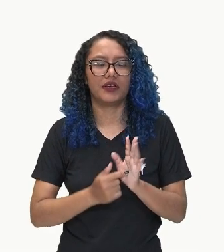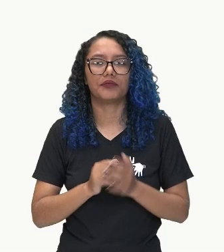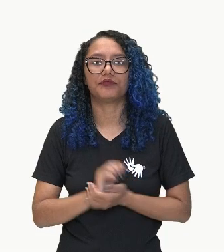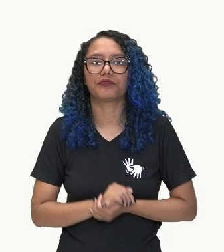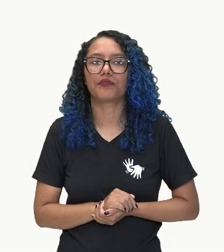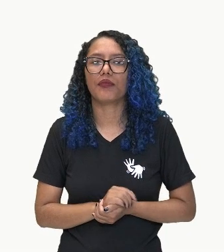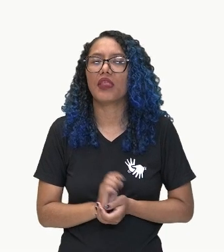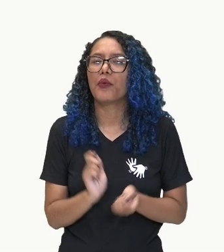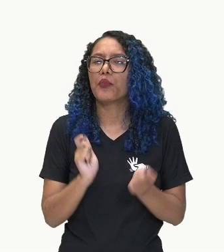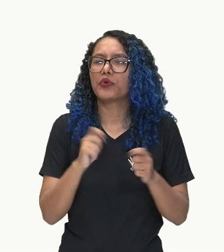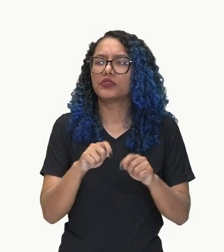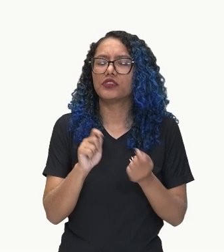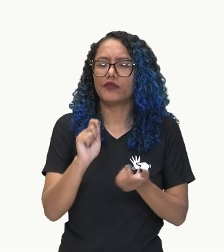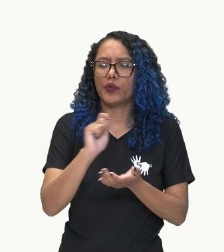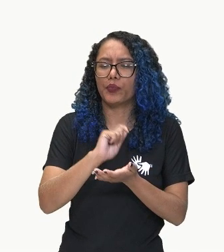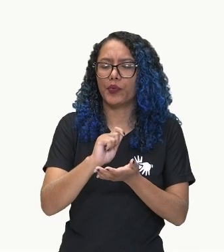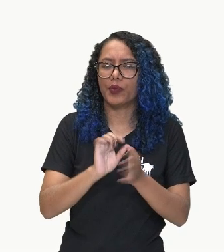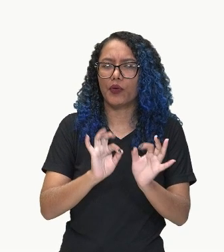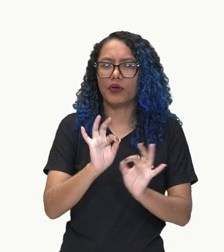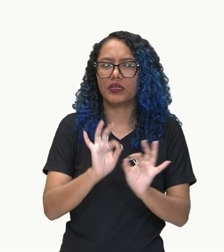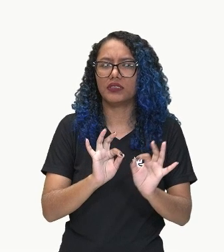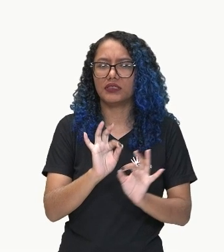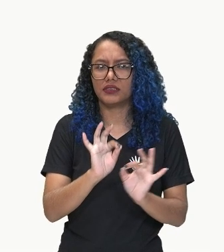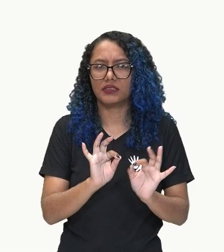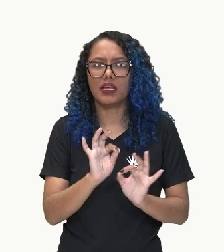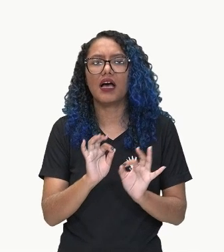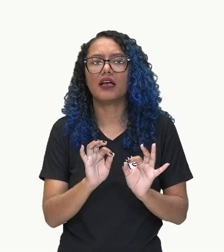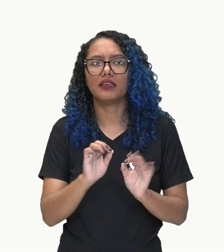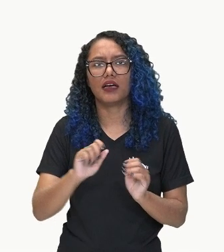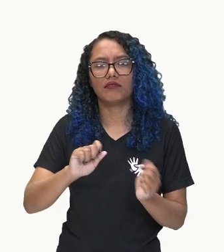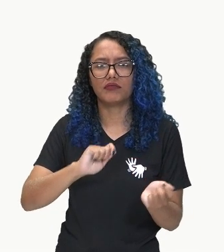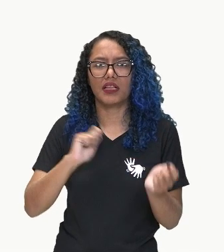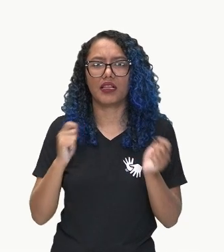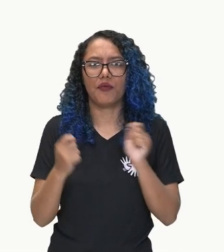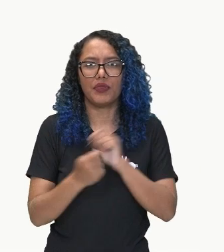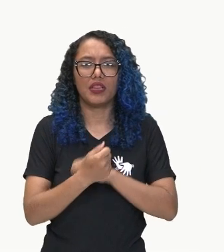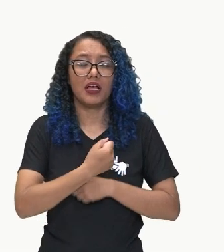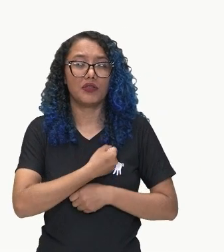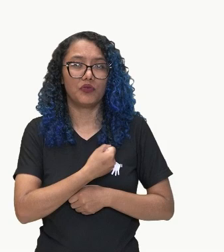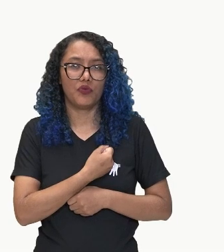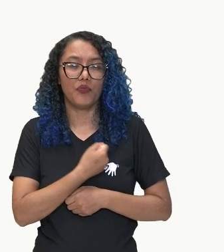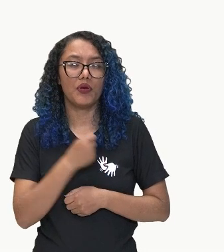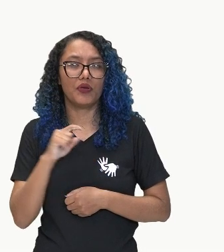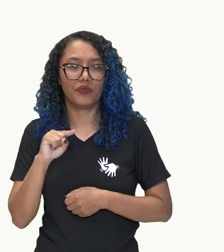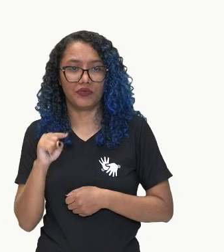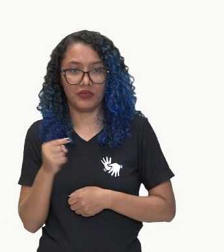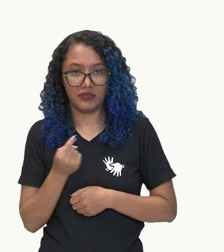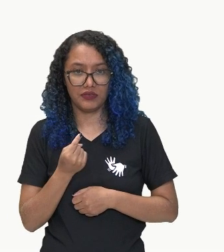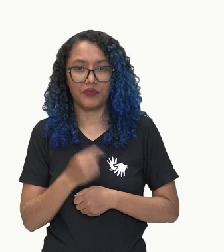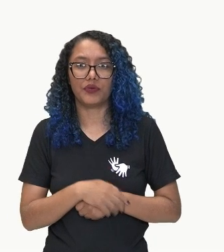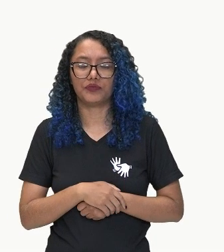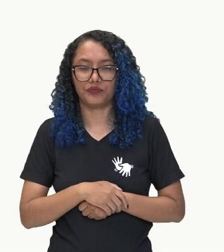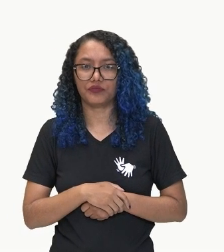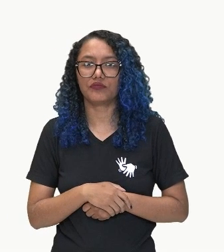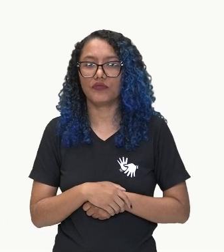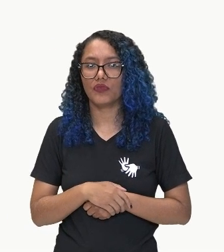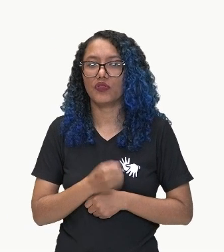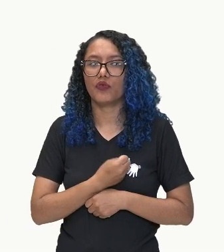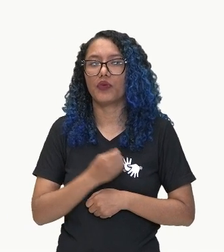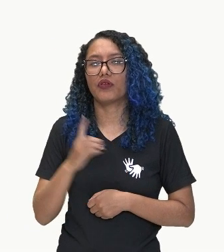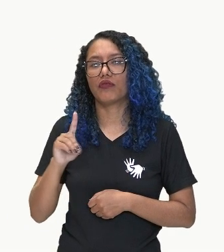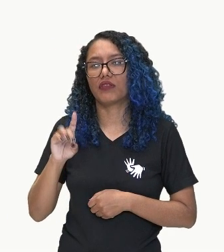ser escrita, pode ser transformada em um número decimal. E eu acabei de dizer para vocês que